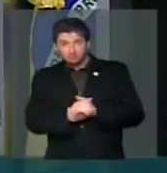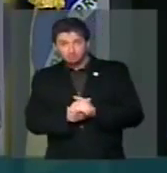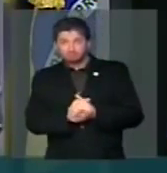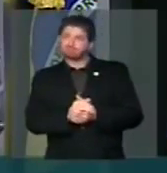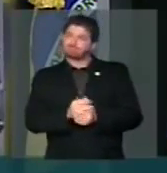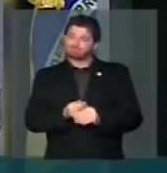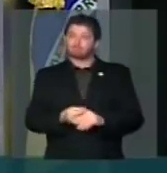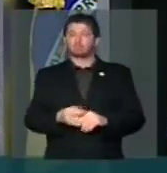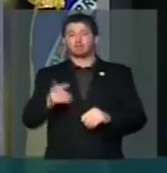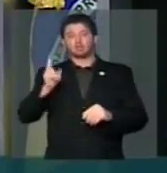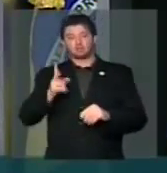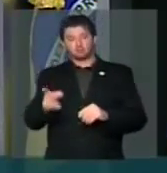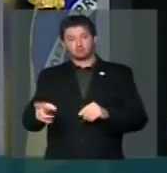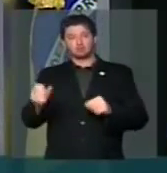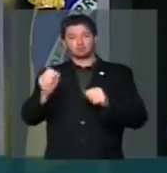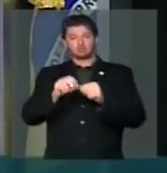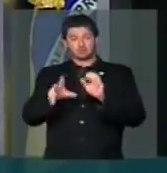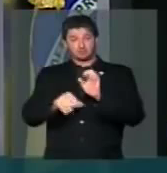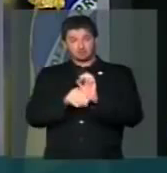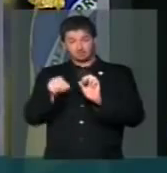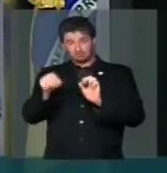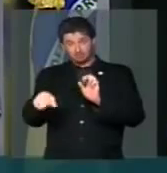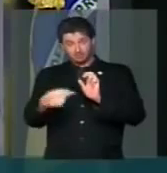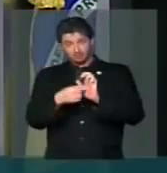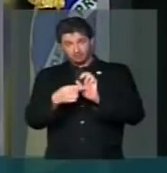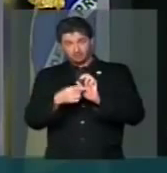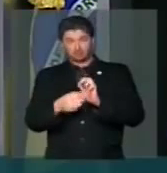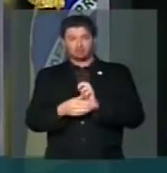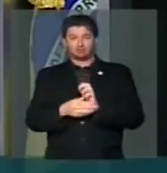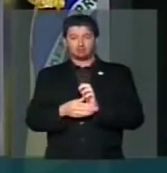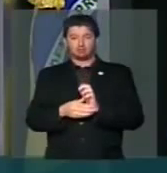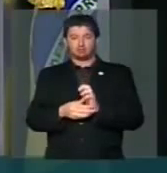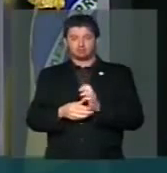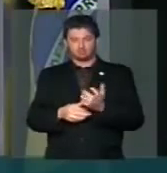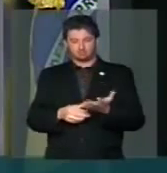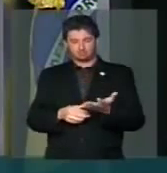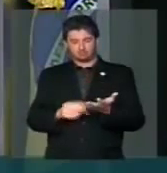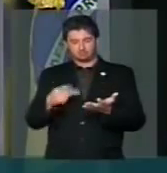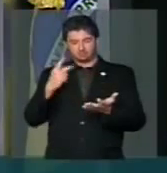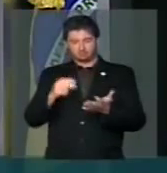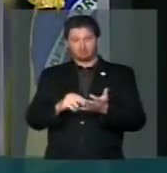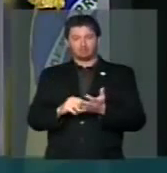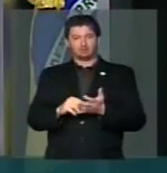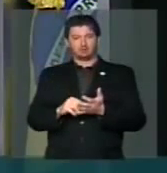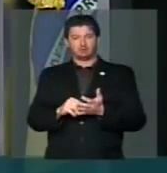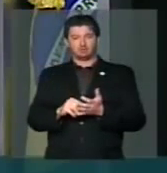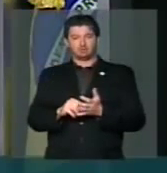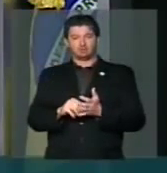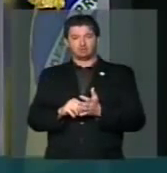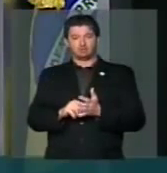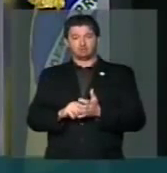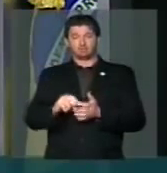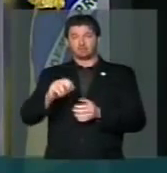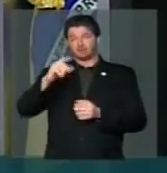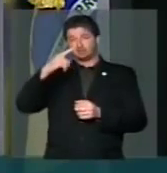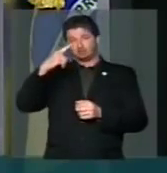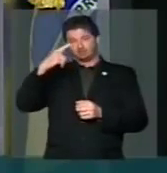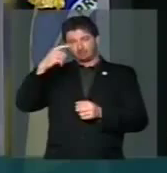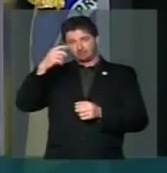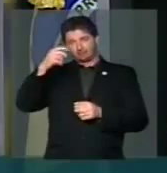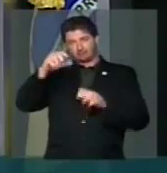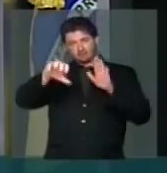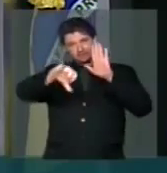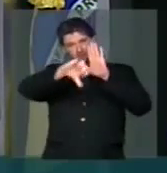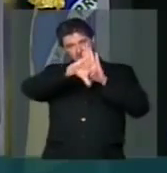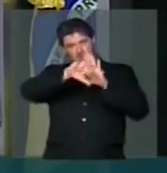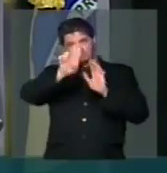Nós continuamos colocando nessa emenda aglutinativa os chamados crimes hediondos.